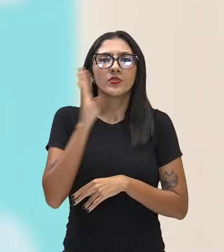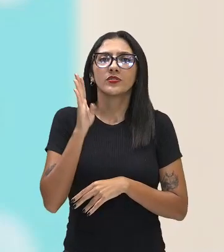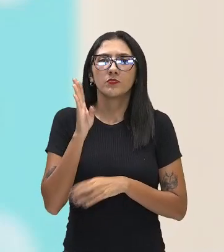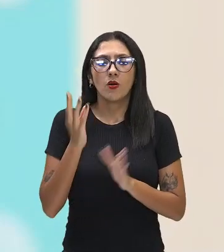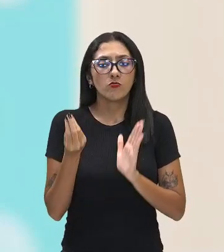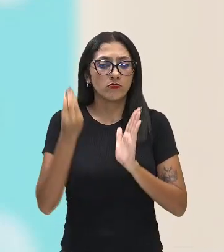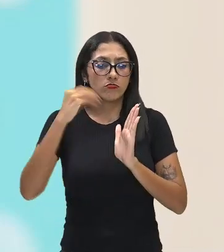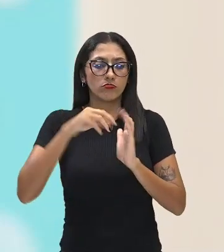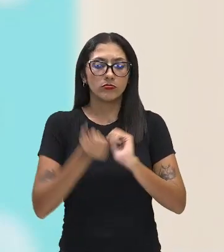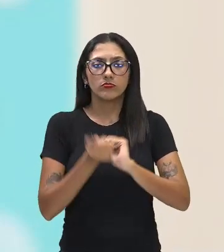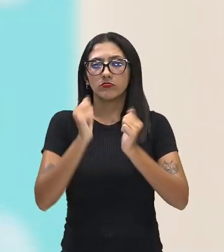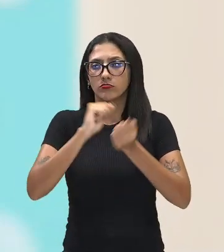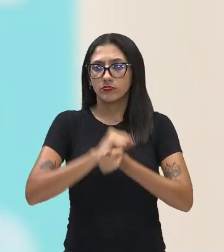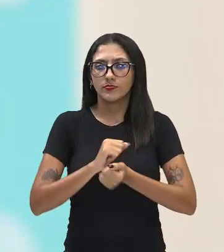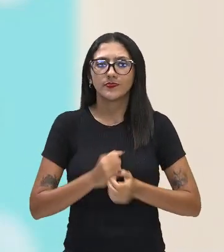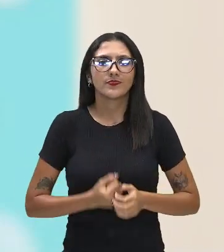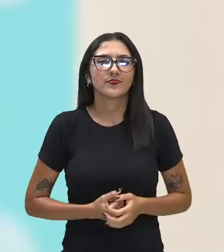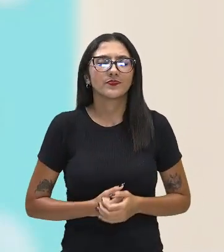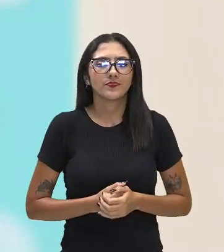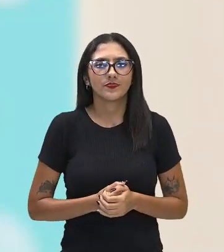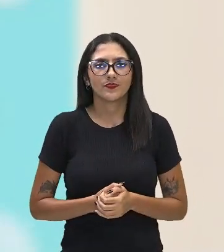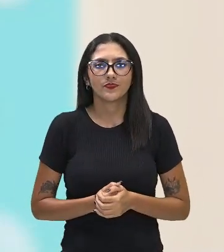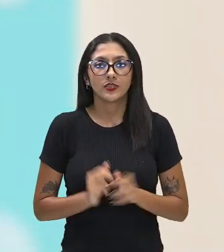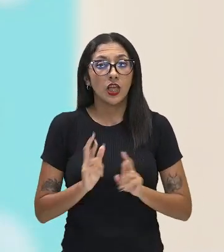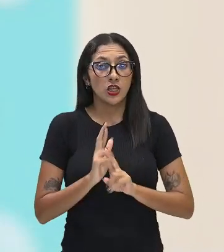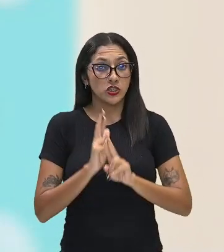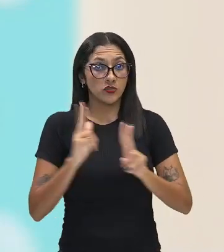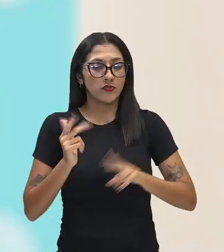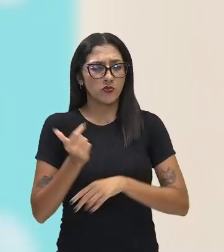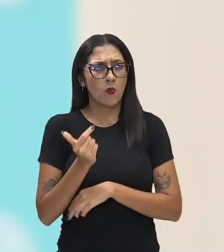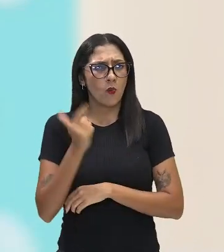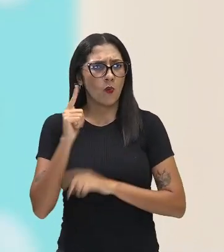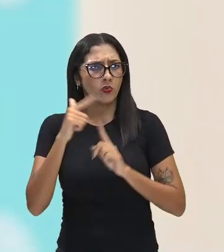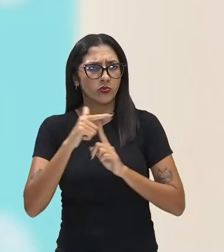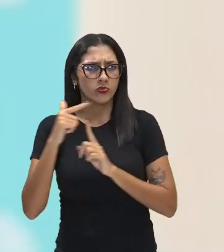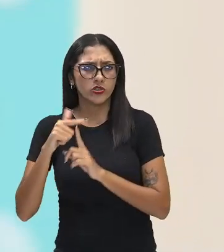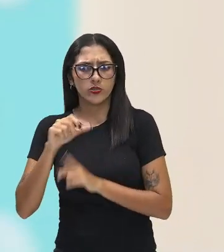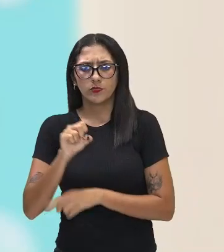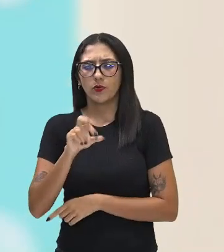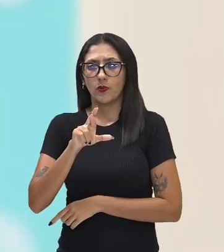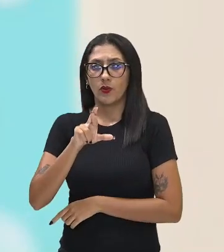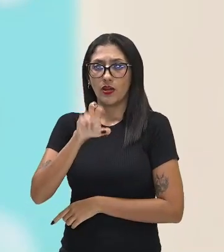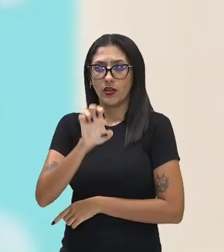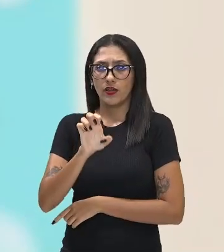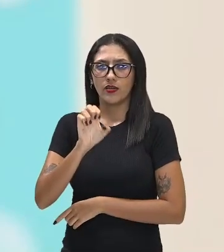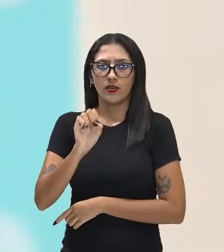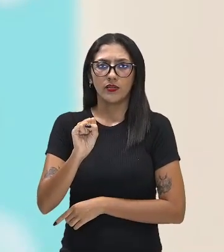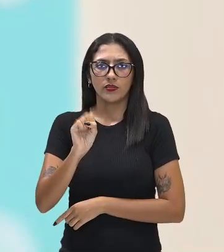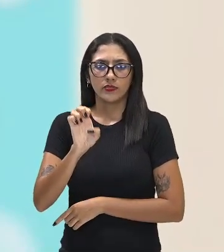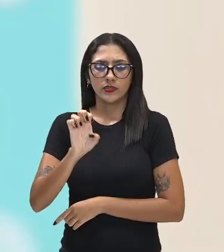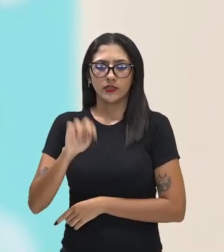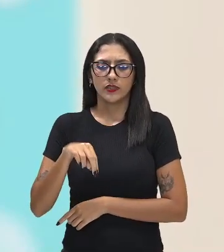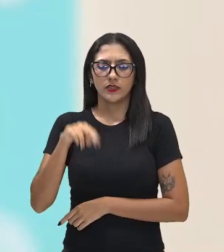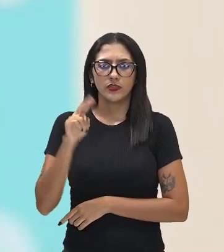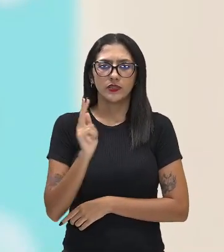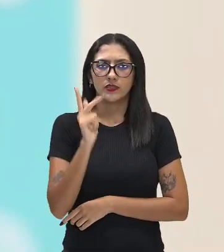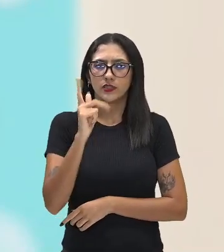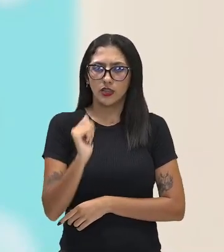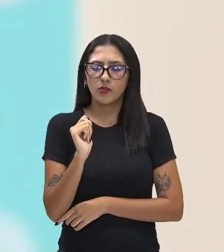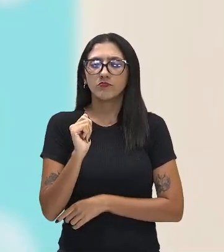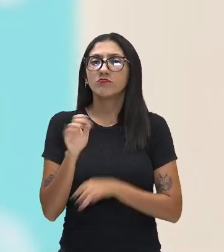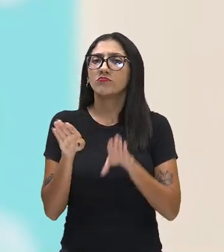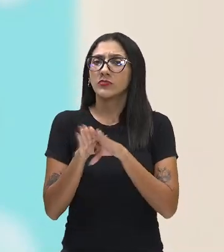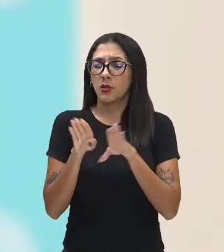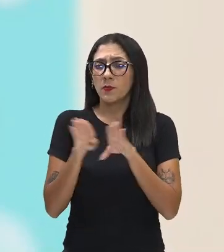resumo. Diferente da resenha crítica, que não deixa de ser também um resumo, mas